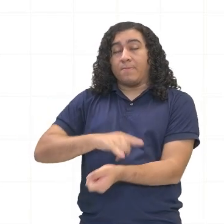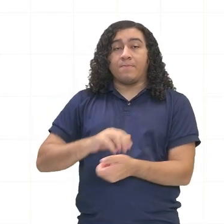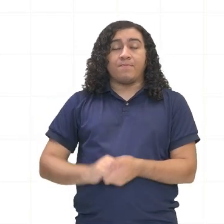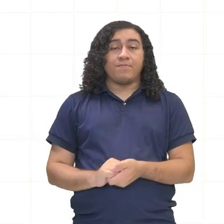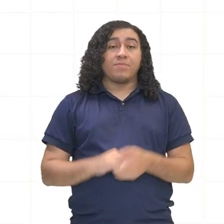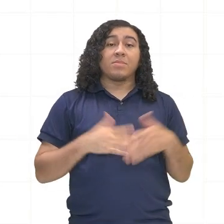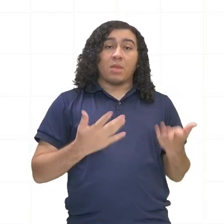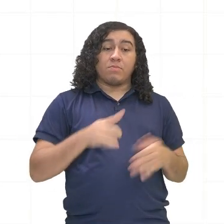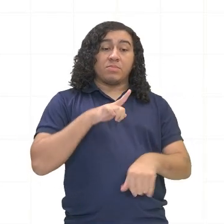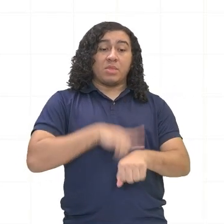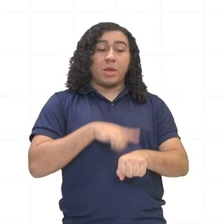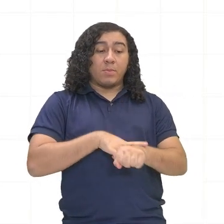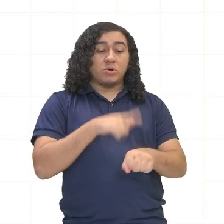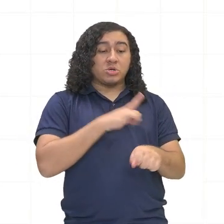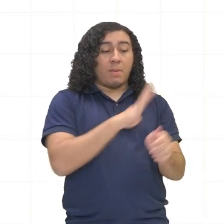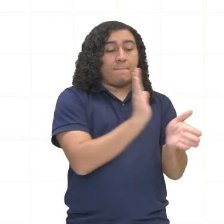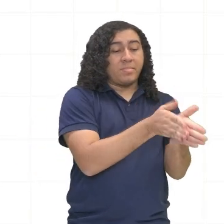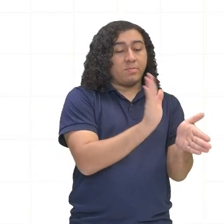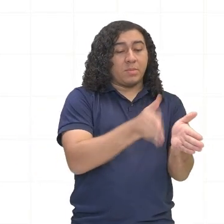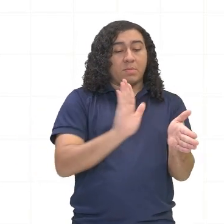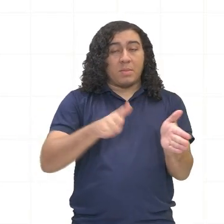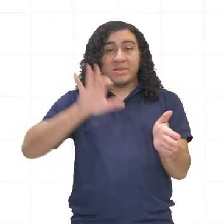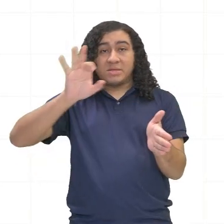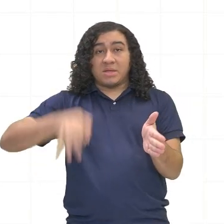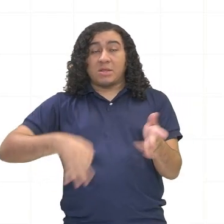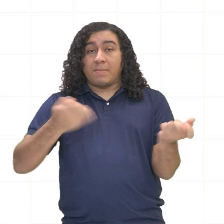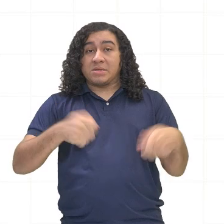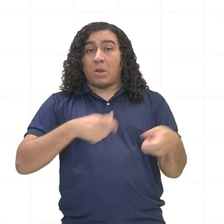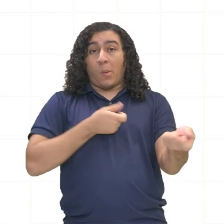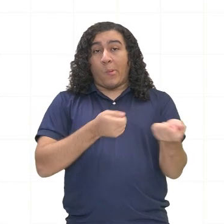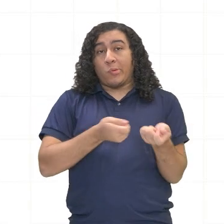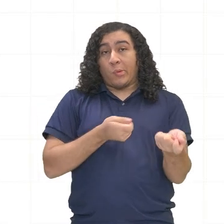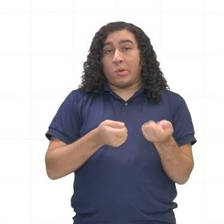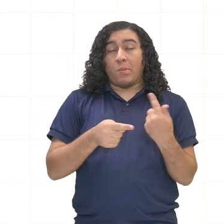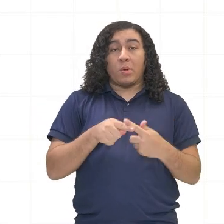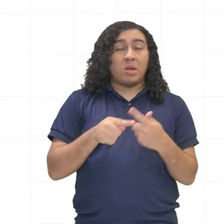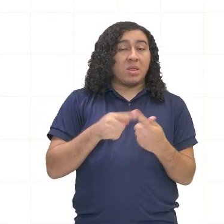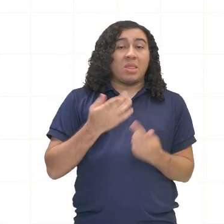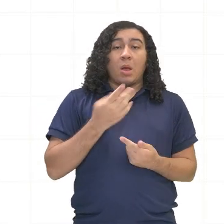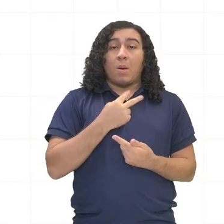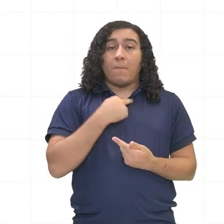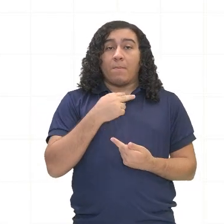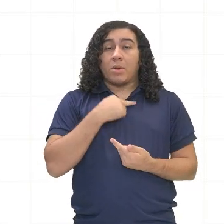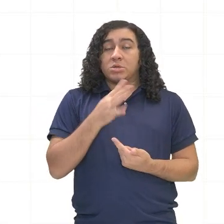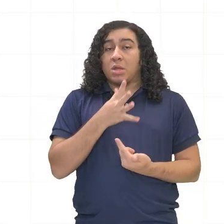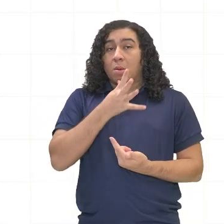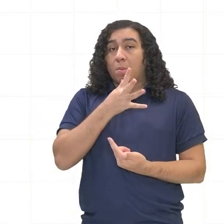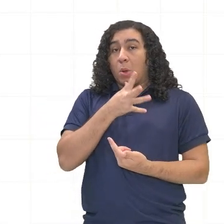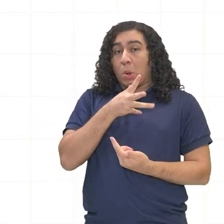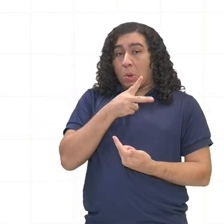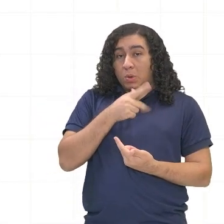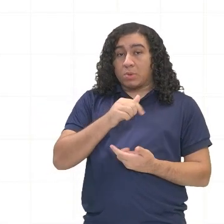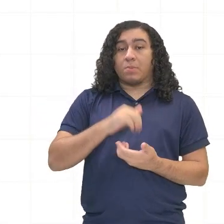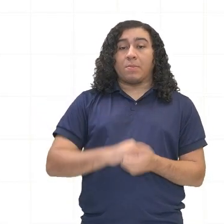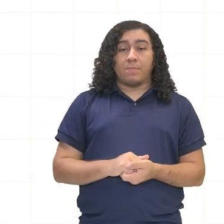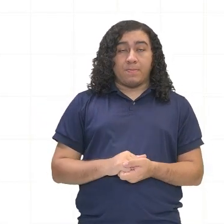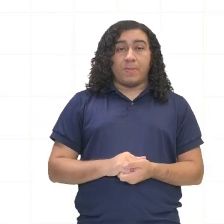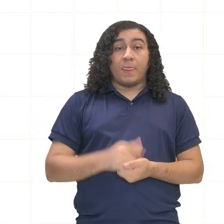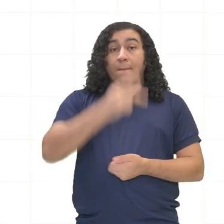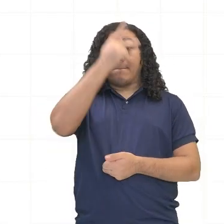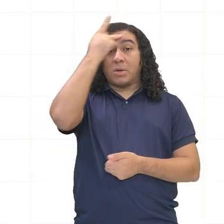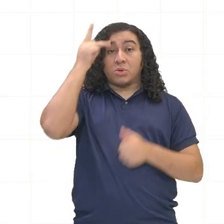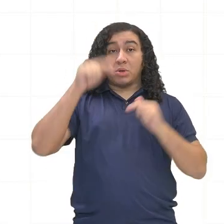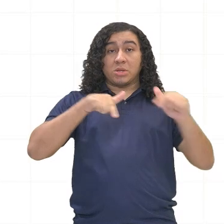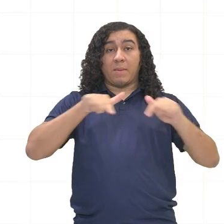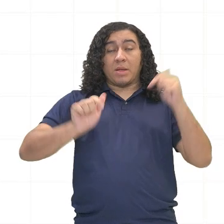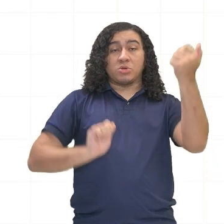rigorosamente controlado, pois não podia demorar. Os trabalhadores das indústrias, chamados